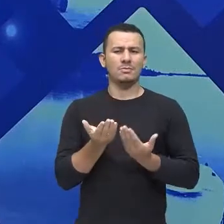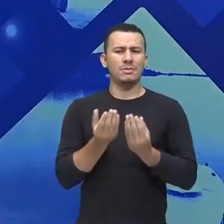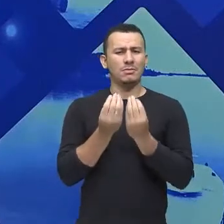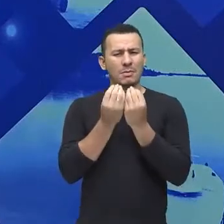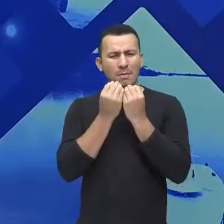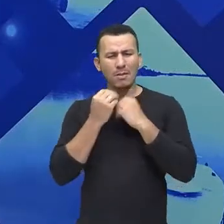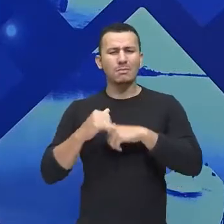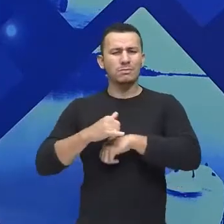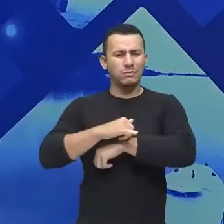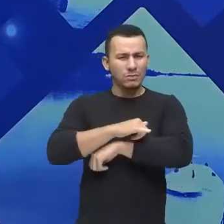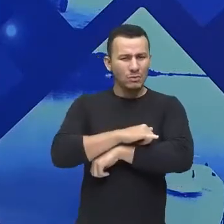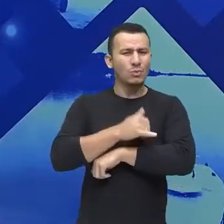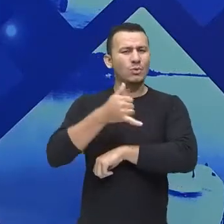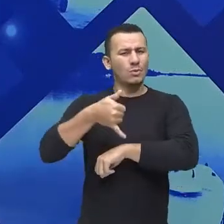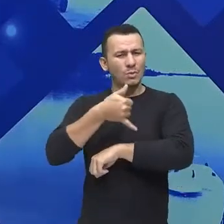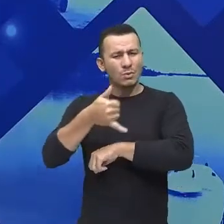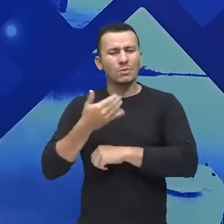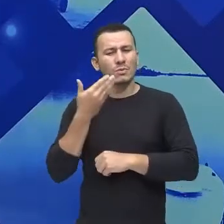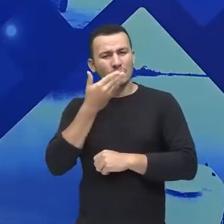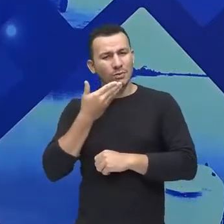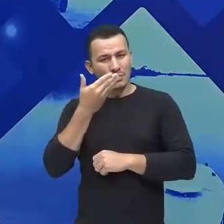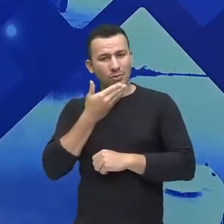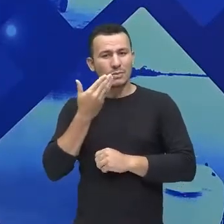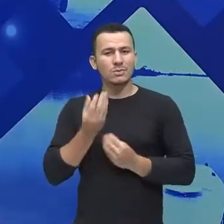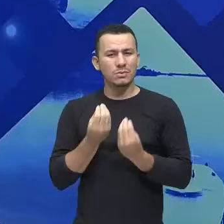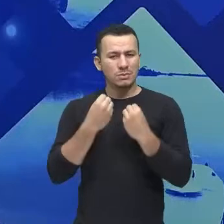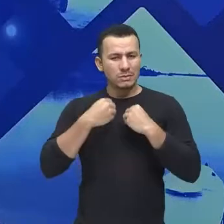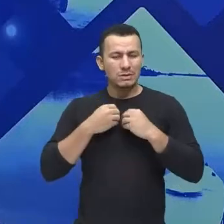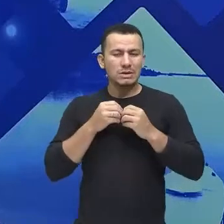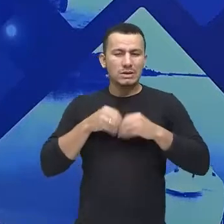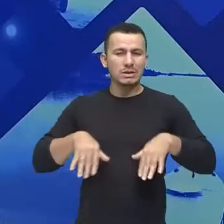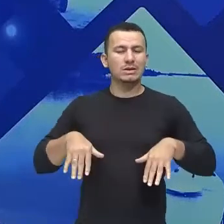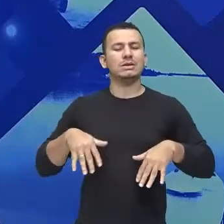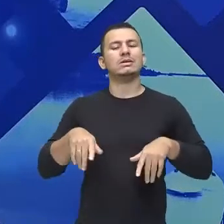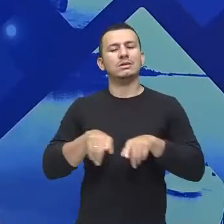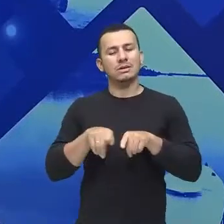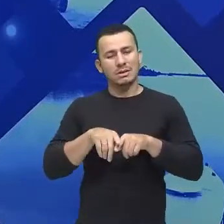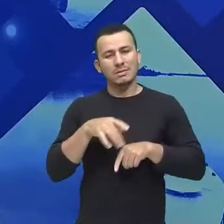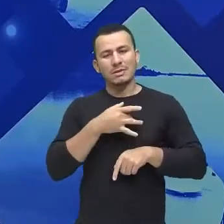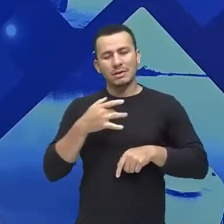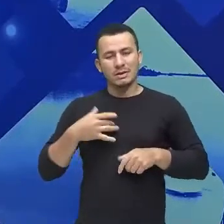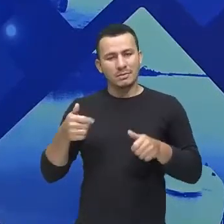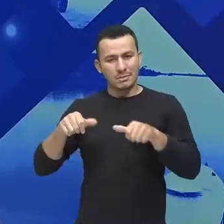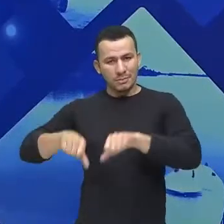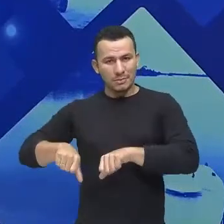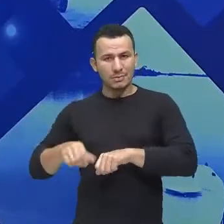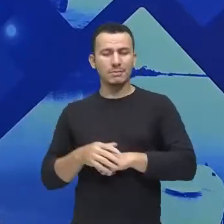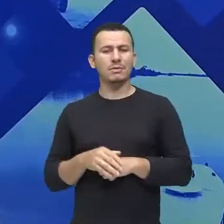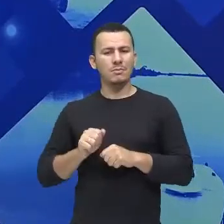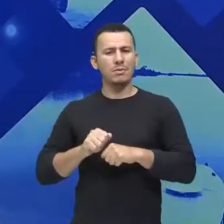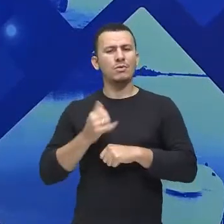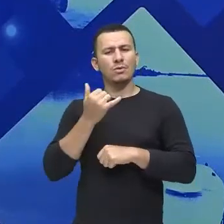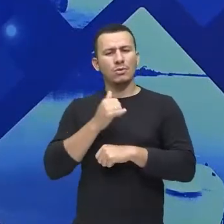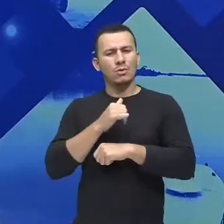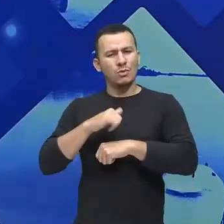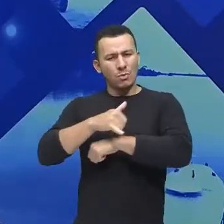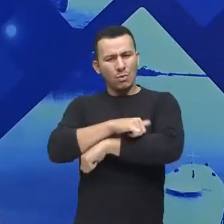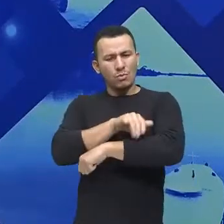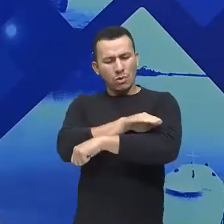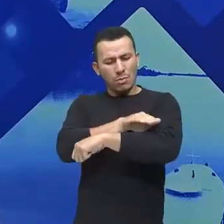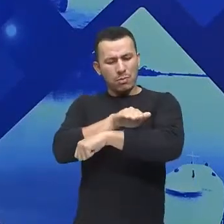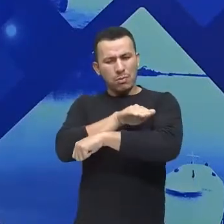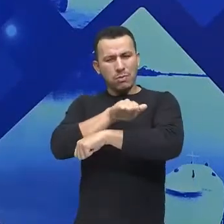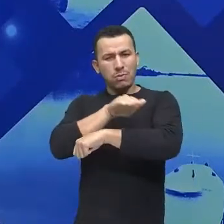muita gordura, muito açúcar, isso tudo pode prejudicar, colocando aí camadas de gordura aí em cima do músculo